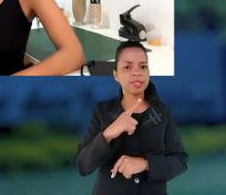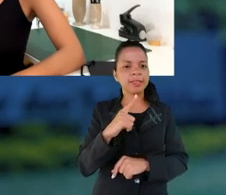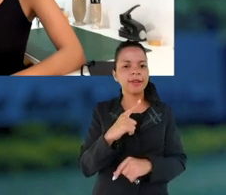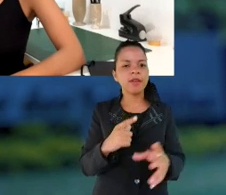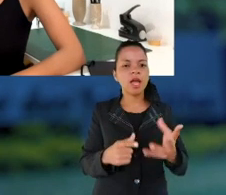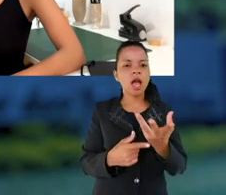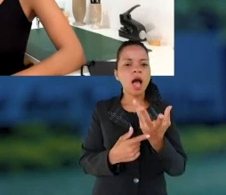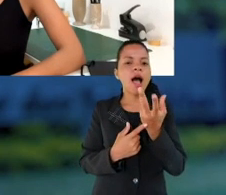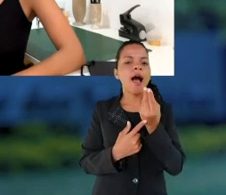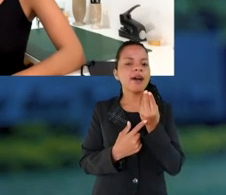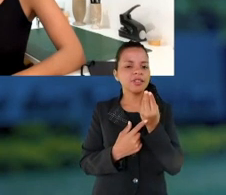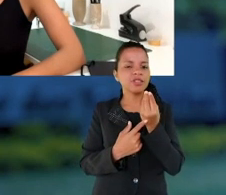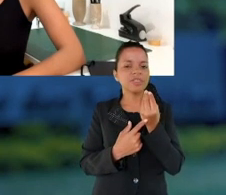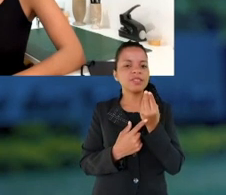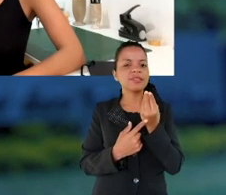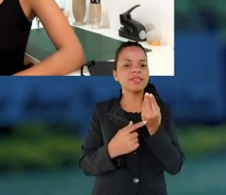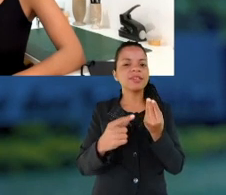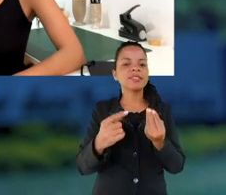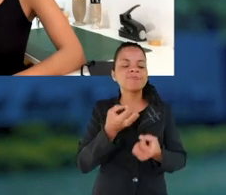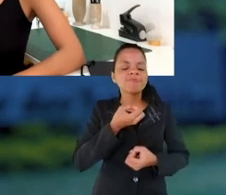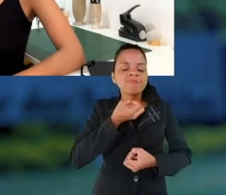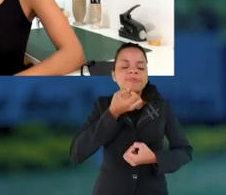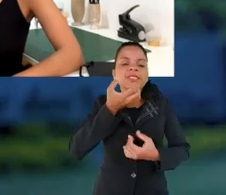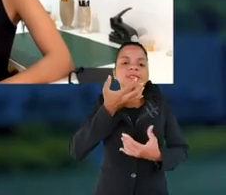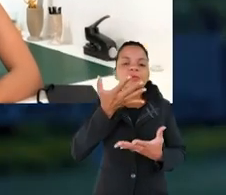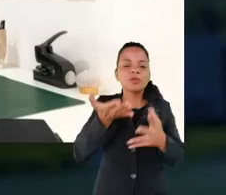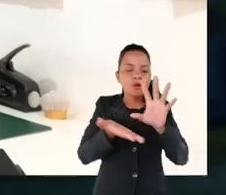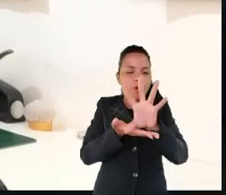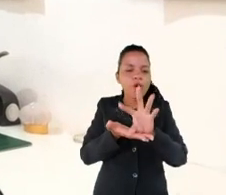você poderia nos dizer alguns deles.